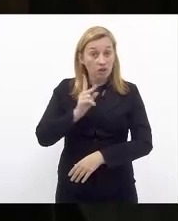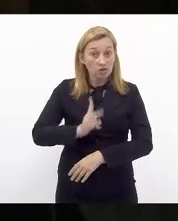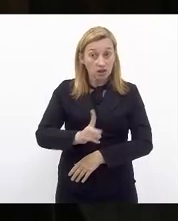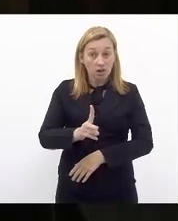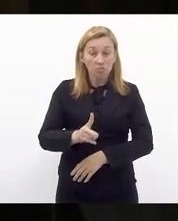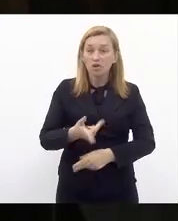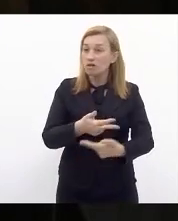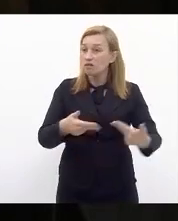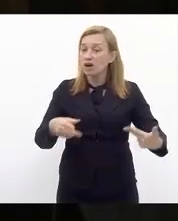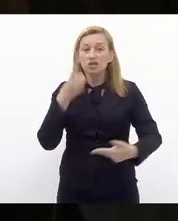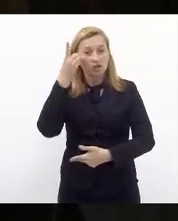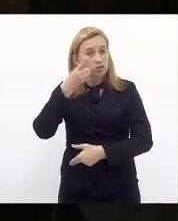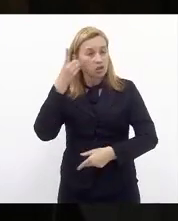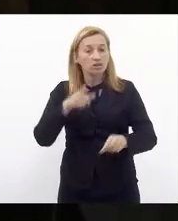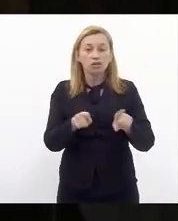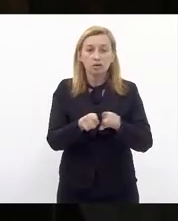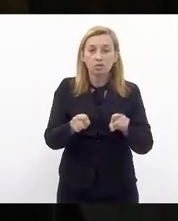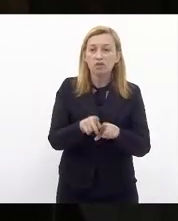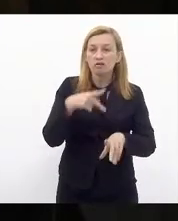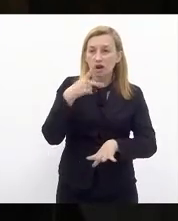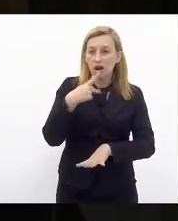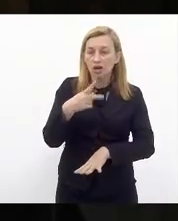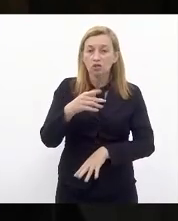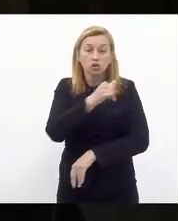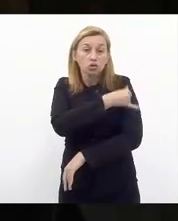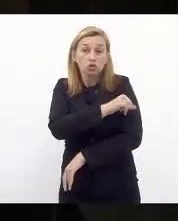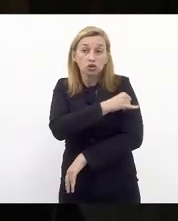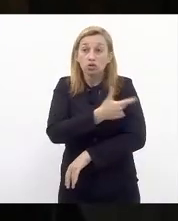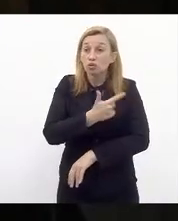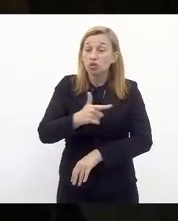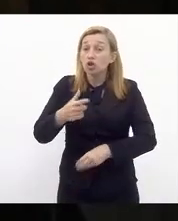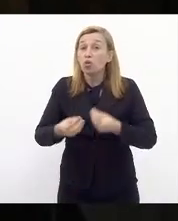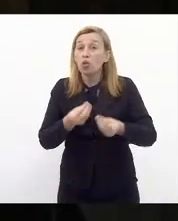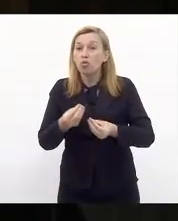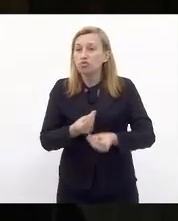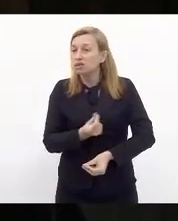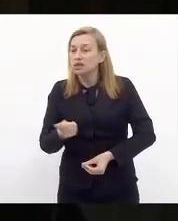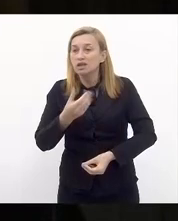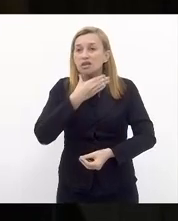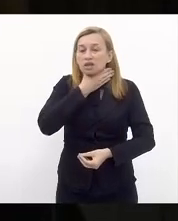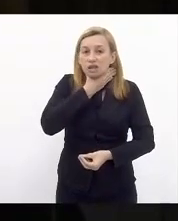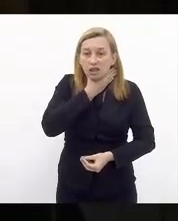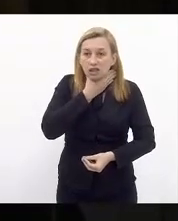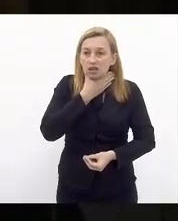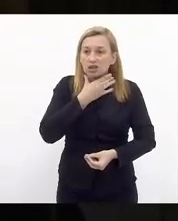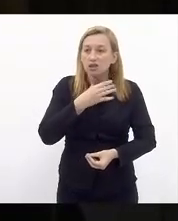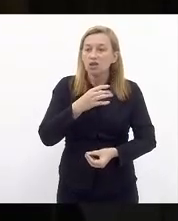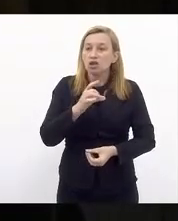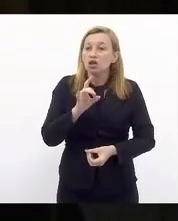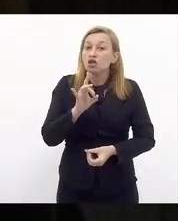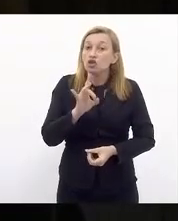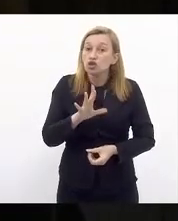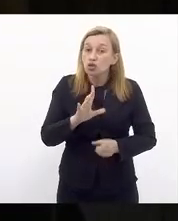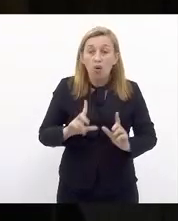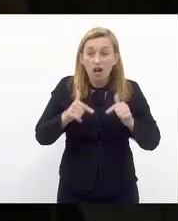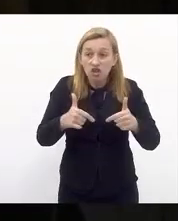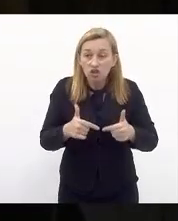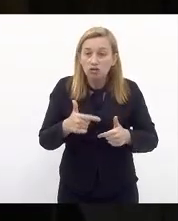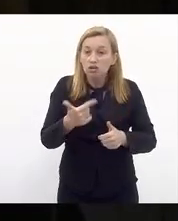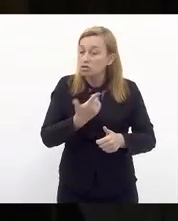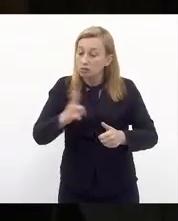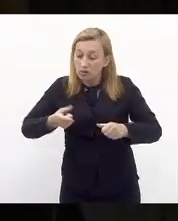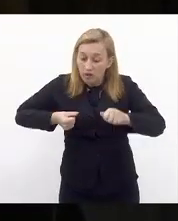muito deputados temos falados que o Rio de Janeiro não tem como sair da crise só apertando o cinto se não houver